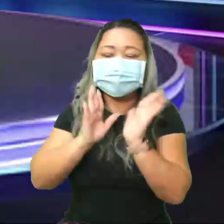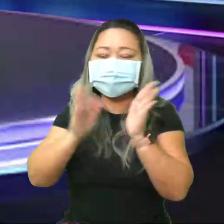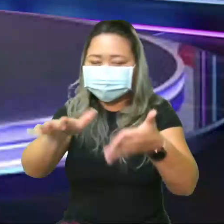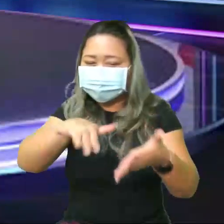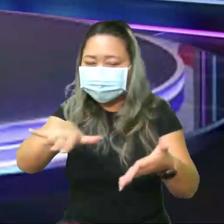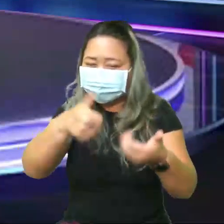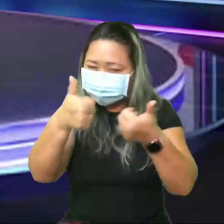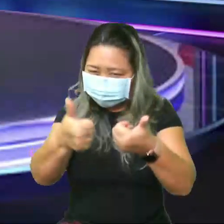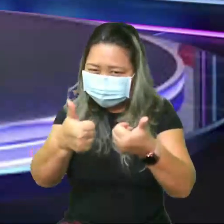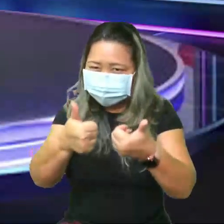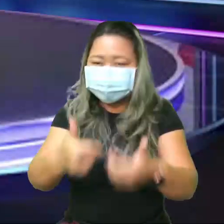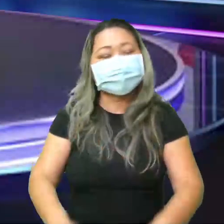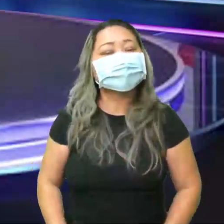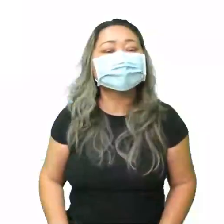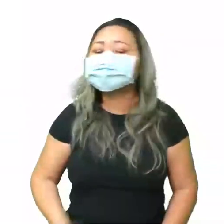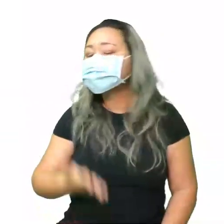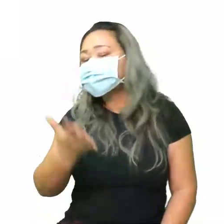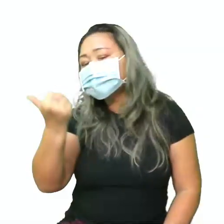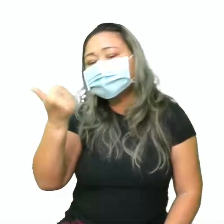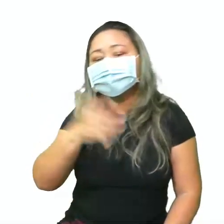é utilizado um